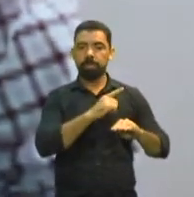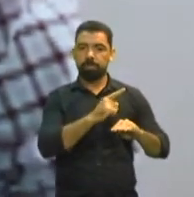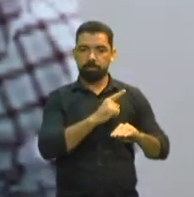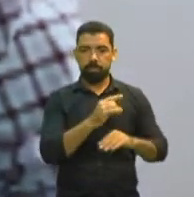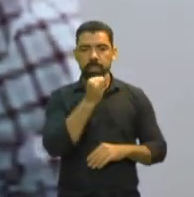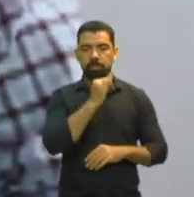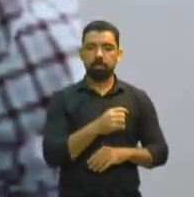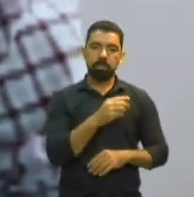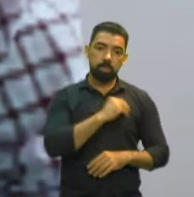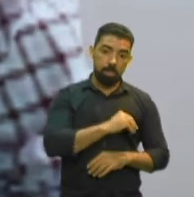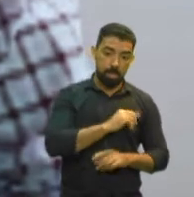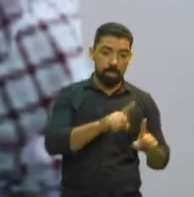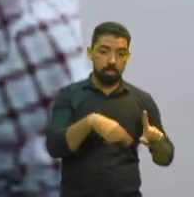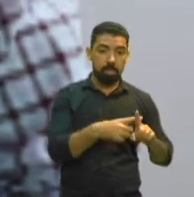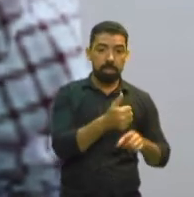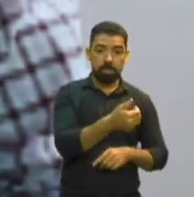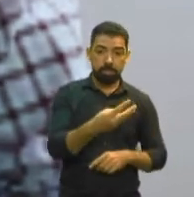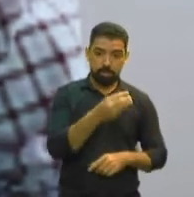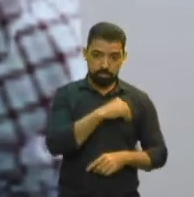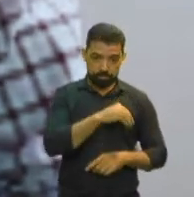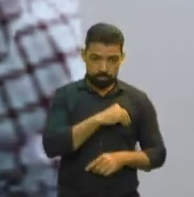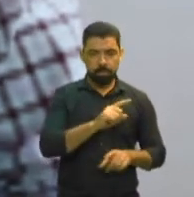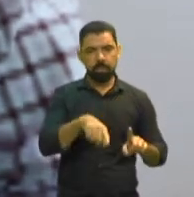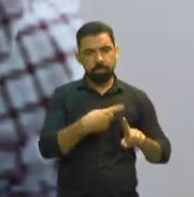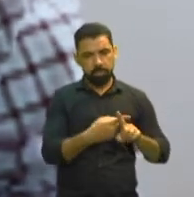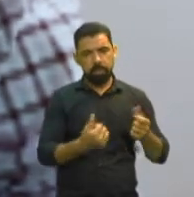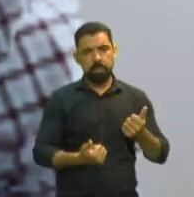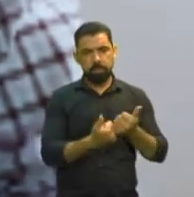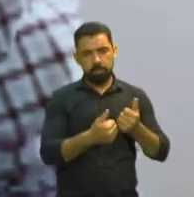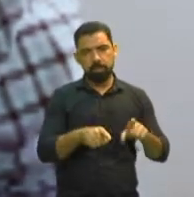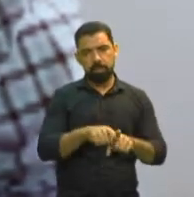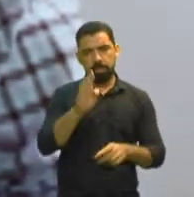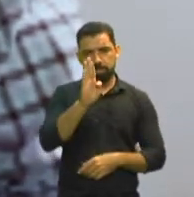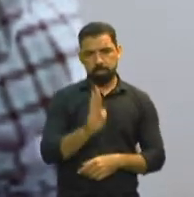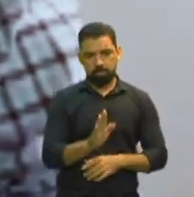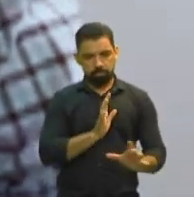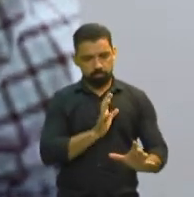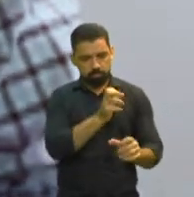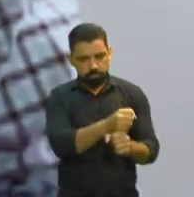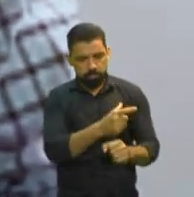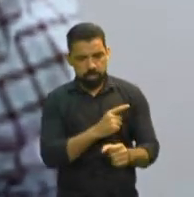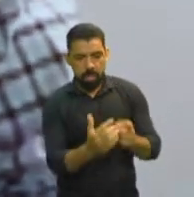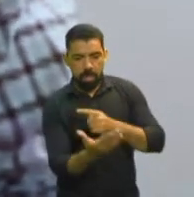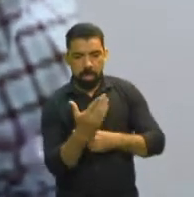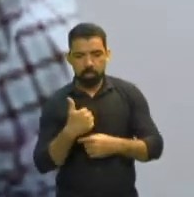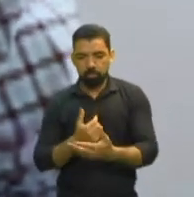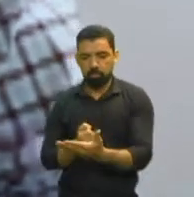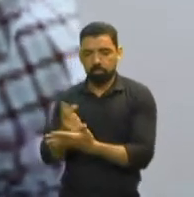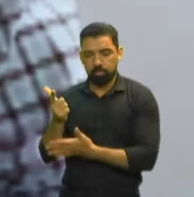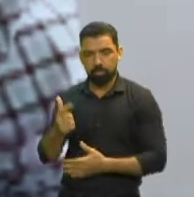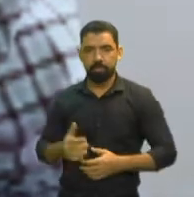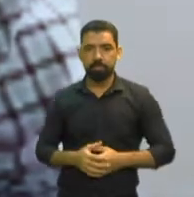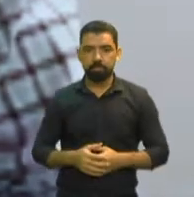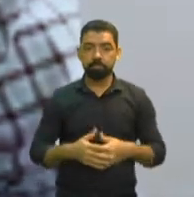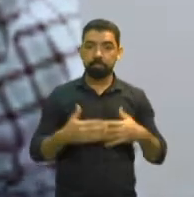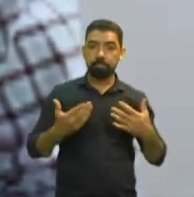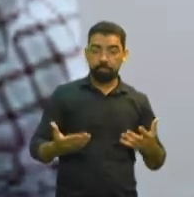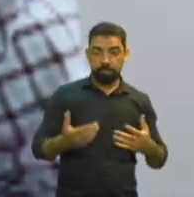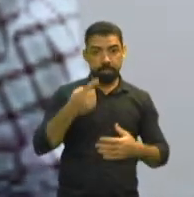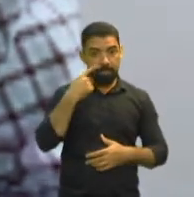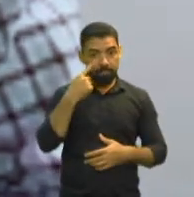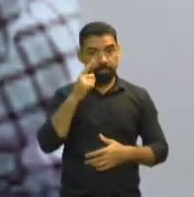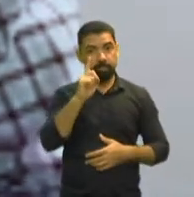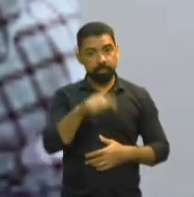salário e isso aí movimenta toda uma cadeia. Fora isso, a gente tem também a questão do Auxílio Brasil, né? Então, o recurso está sendo